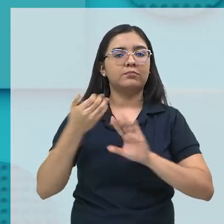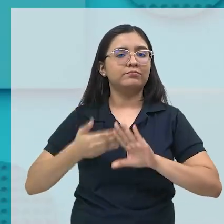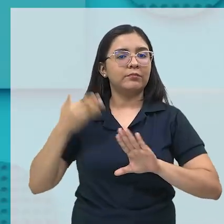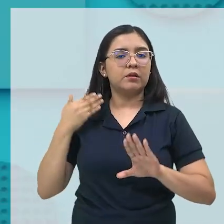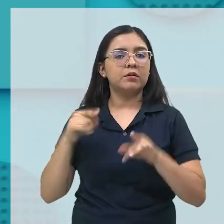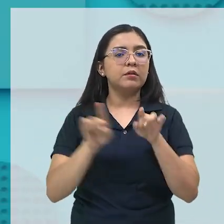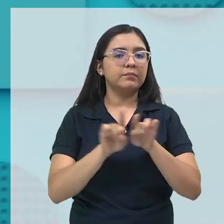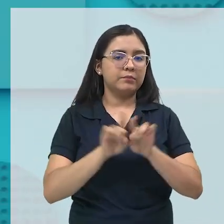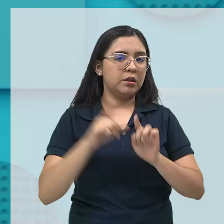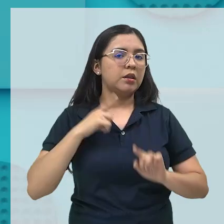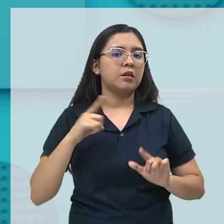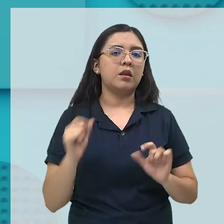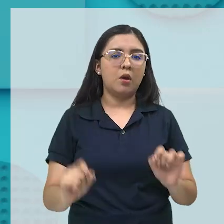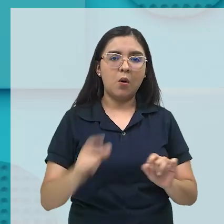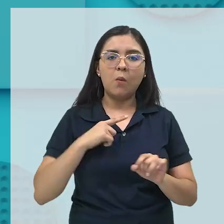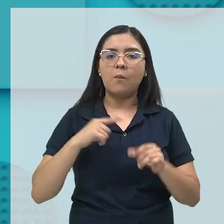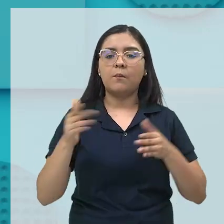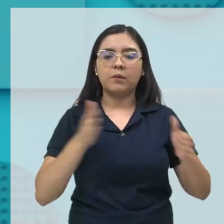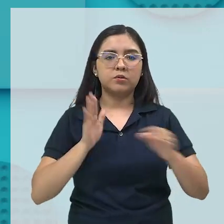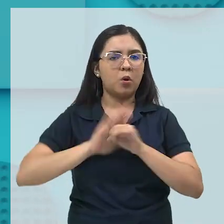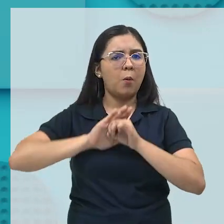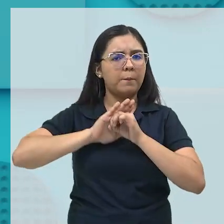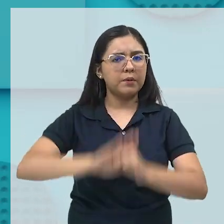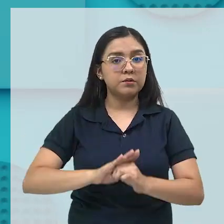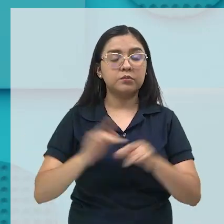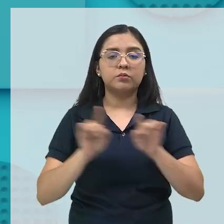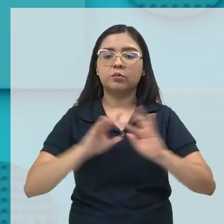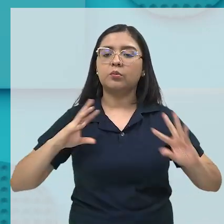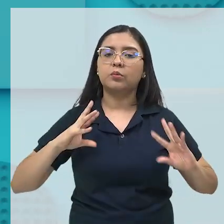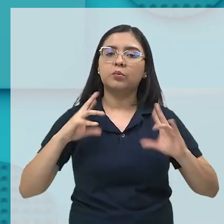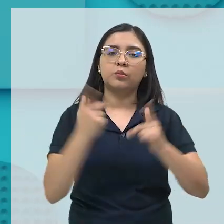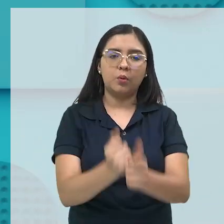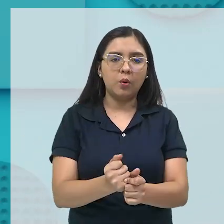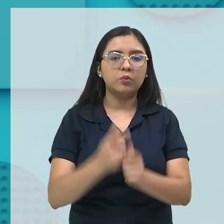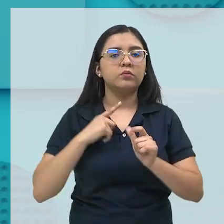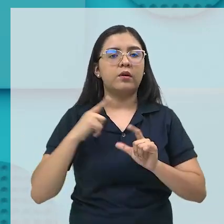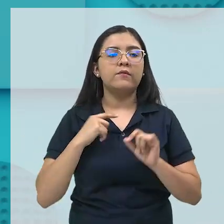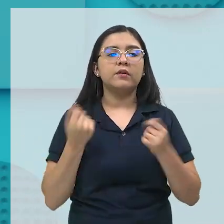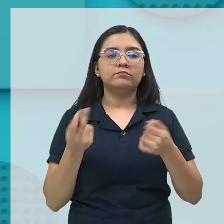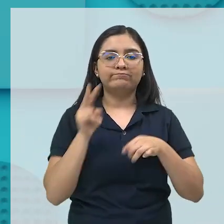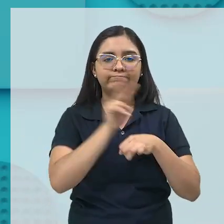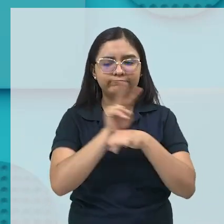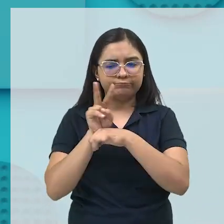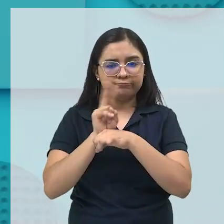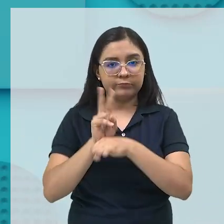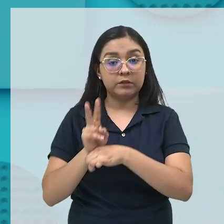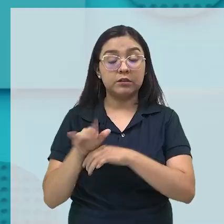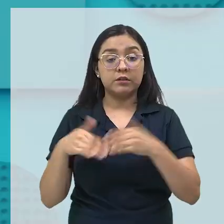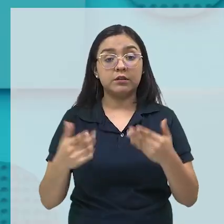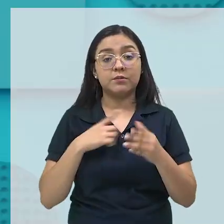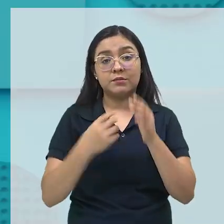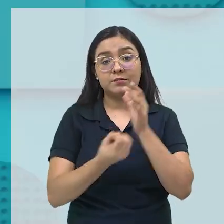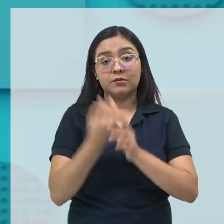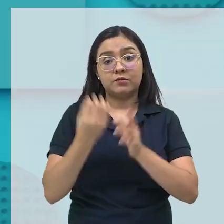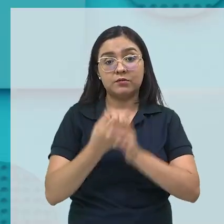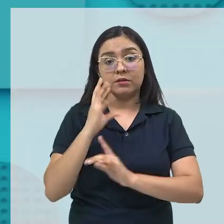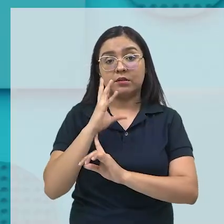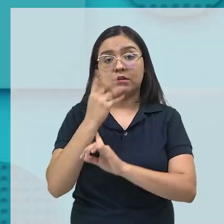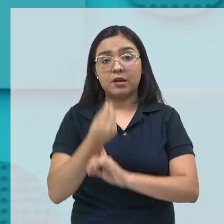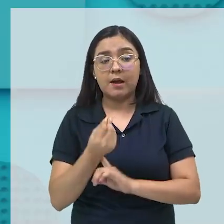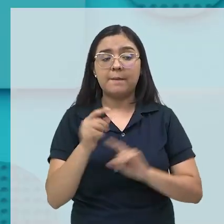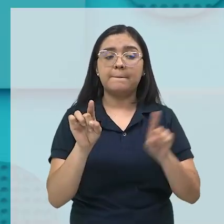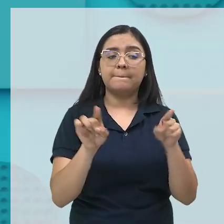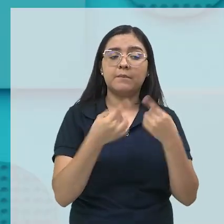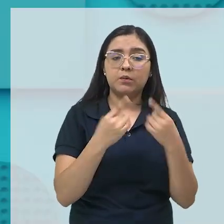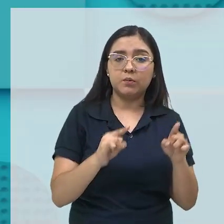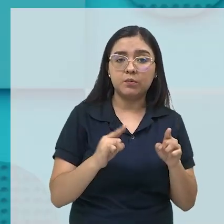brasileira. Estávamos passando por um momento de repressão, né? Um momento onde todo mundo estava sendo vigiado. Então, as produções artísticas, a